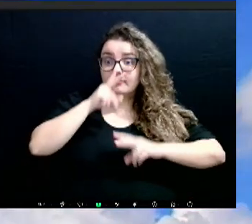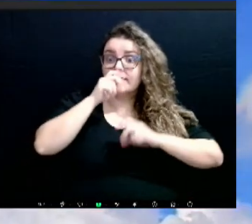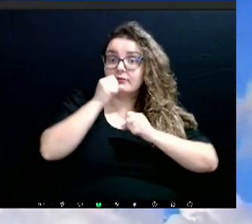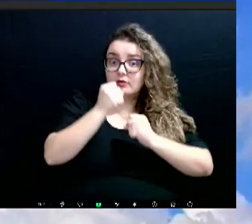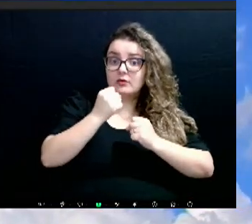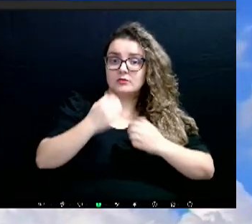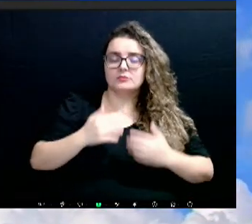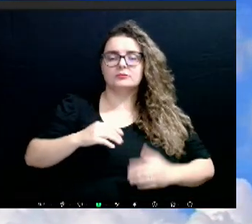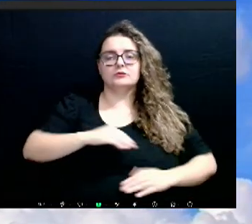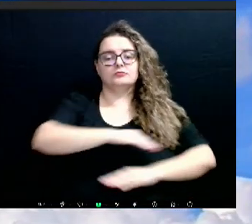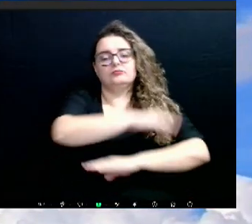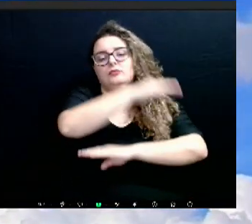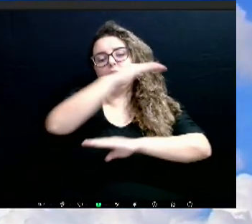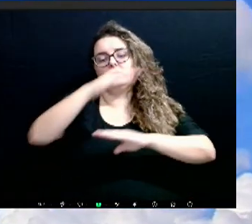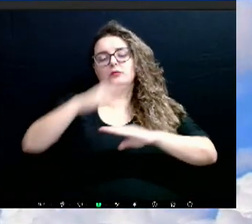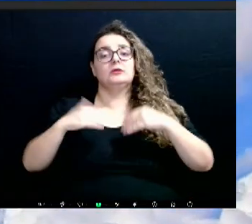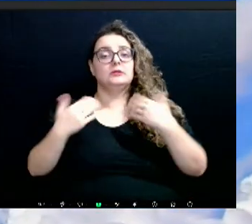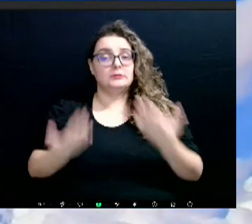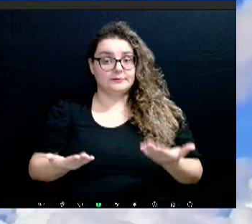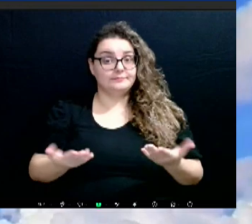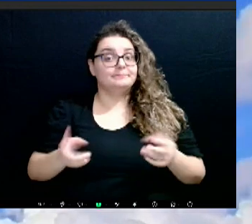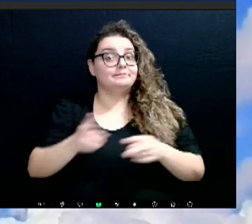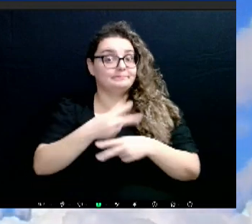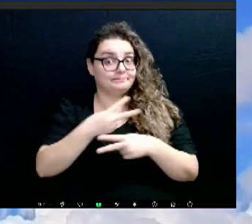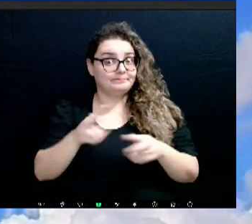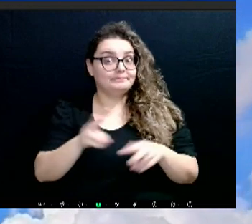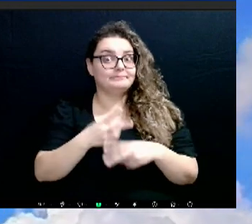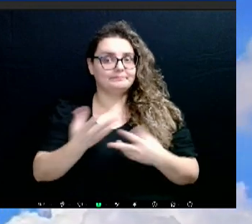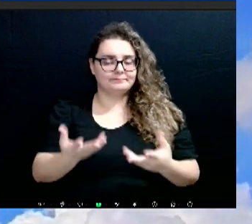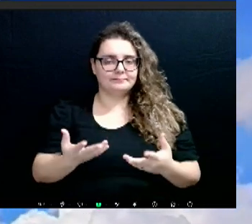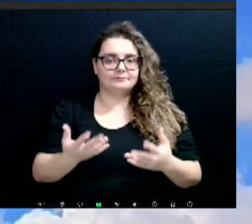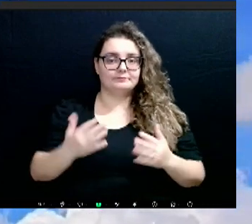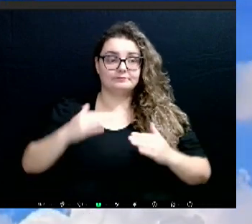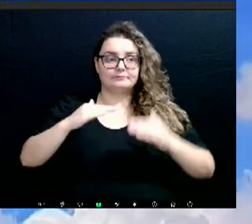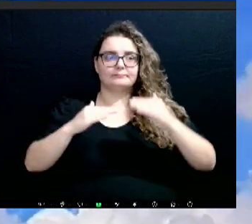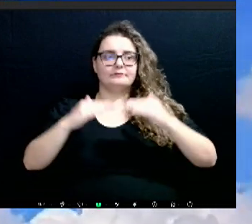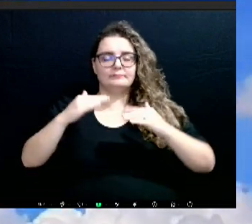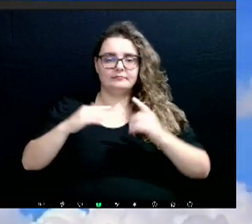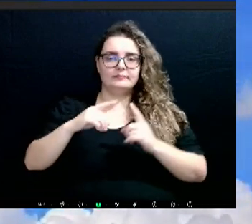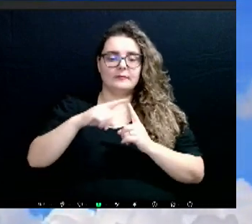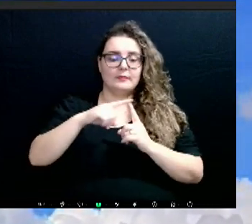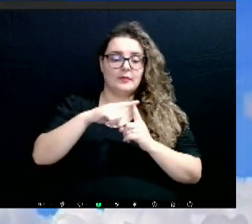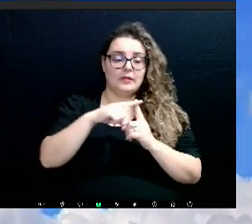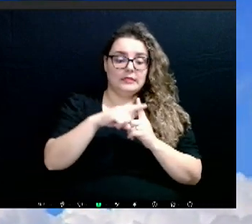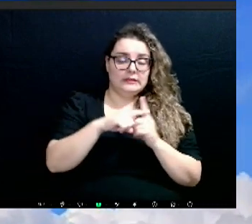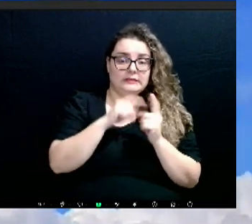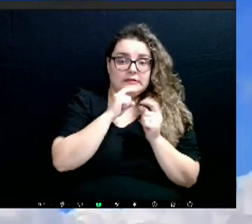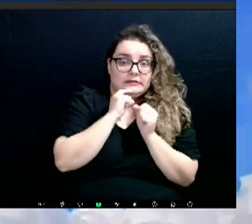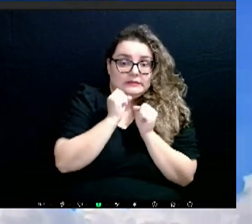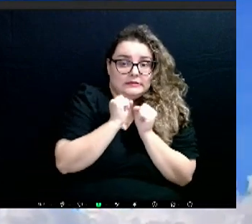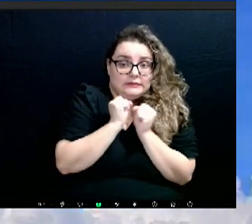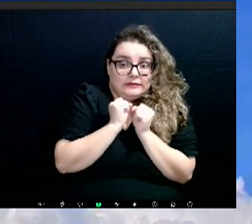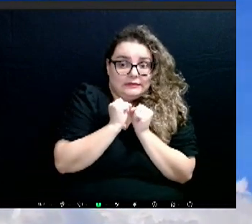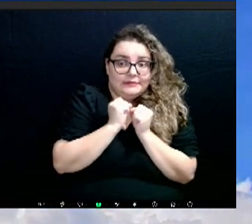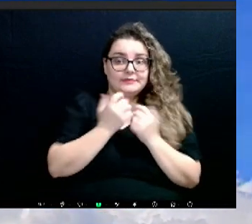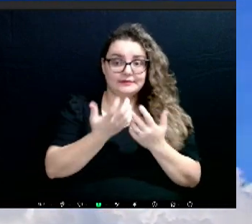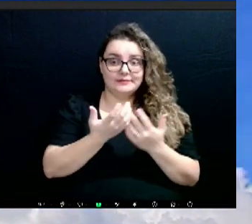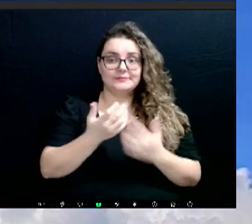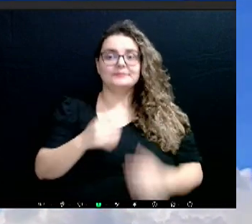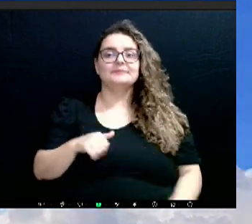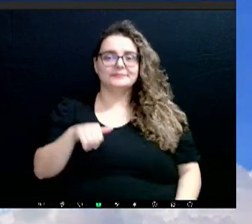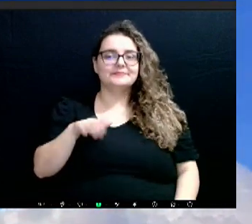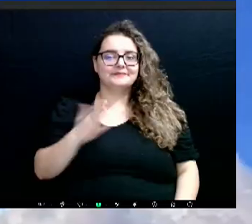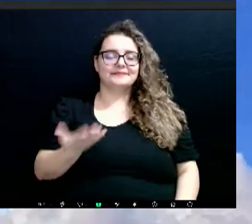dia. Então, quer dizer, o vento deixa o tempo, a temperatura ainda mais fria, né? Fica mais friozinho. Então, mínima de